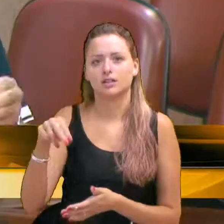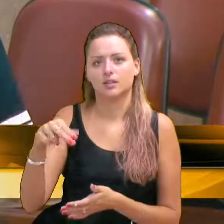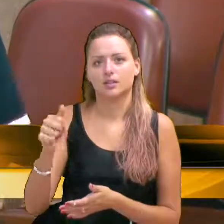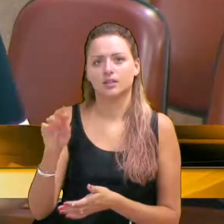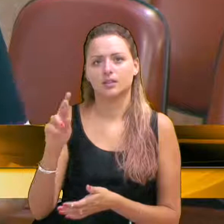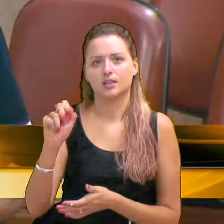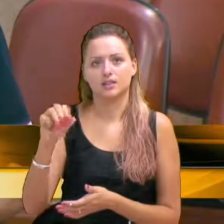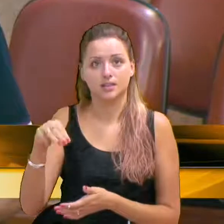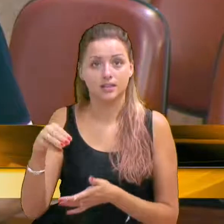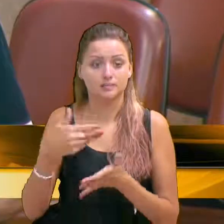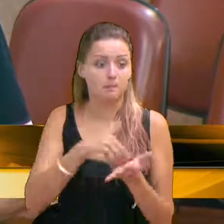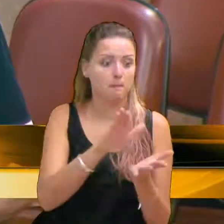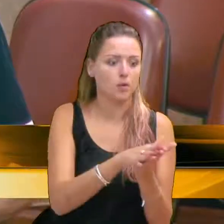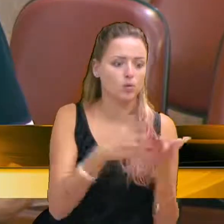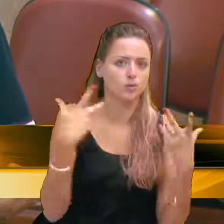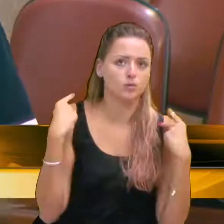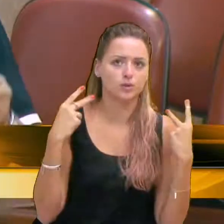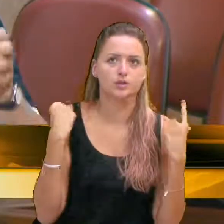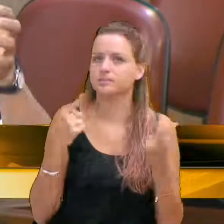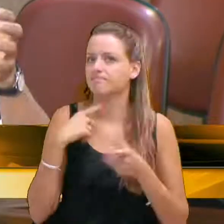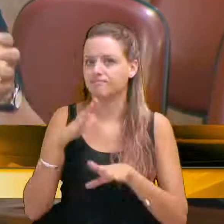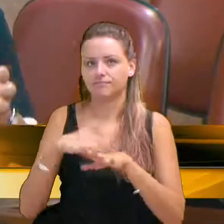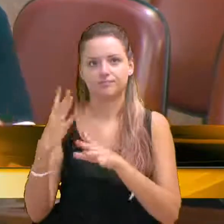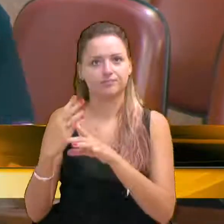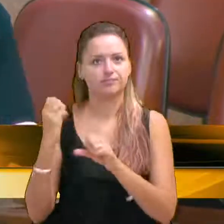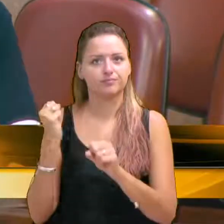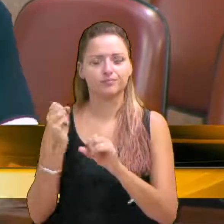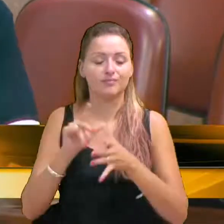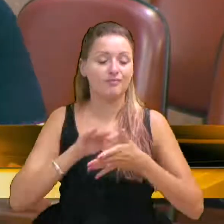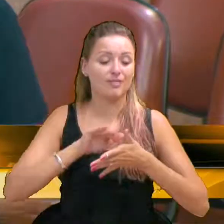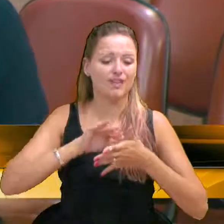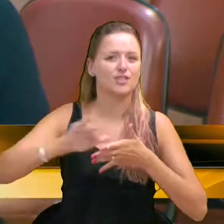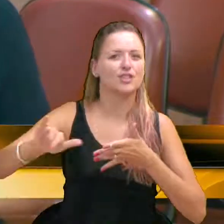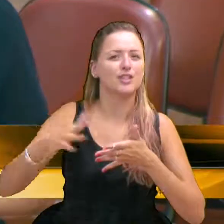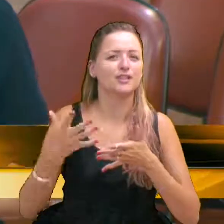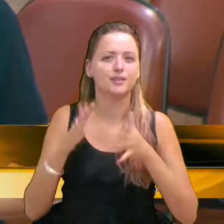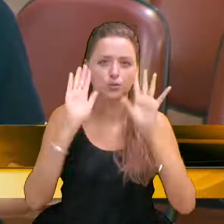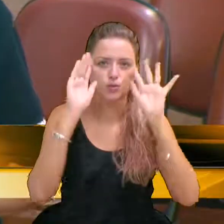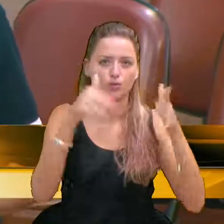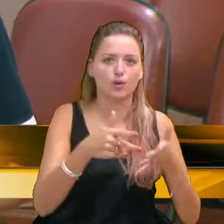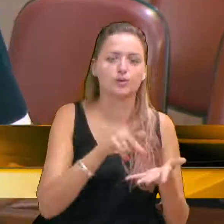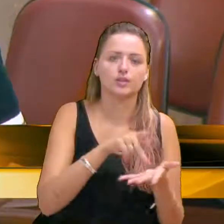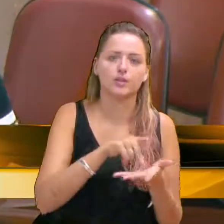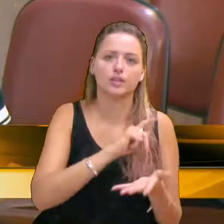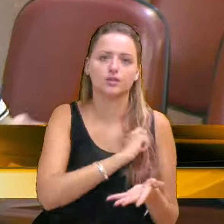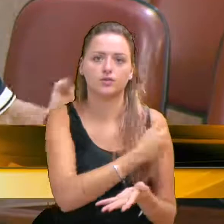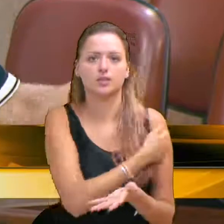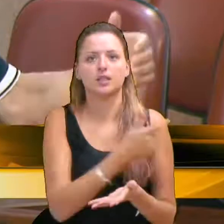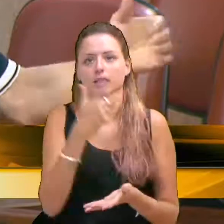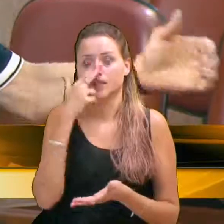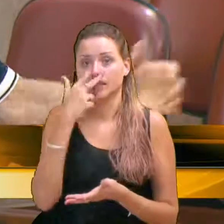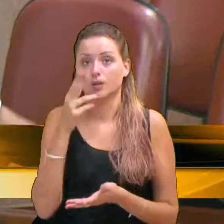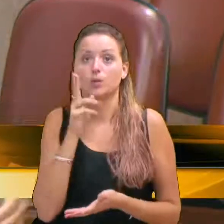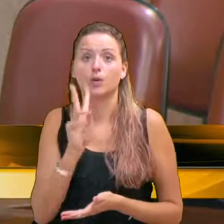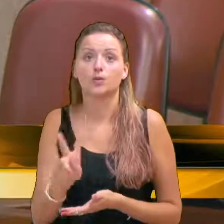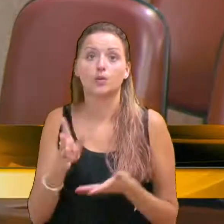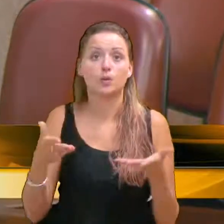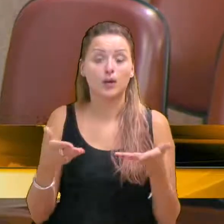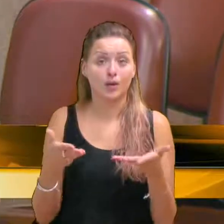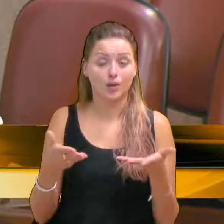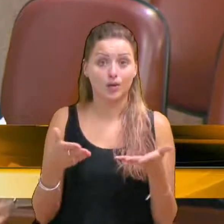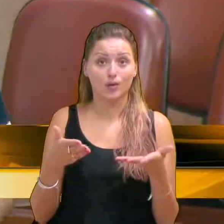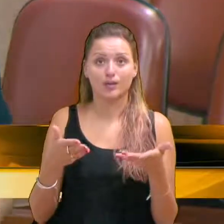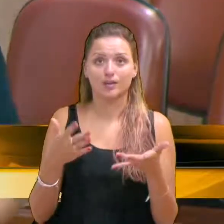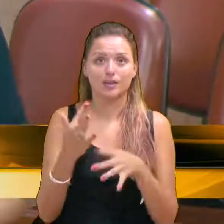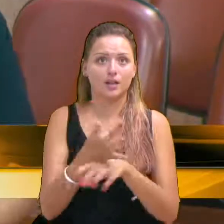para arrecadar, e desviando o foco da verdadeira fiscalização, como nós assistimos nesse período de veraneio,